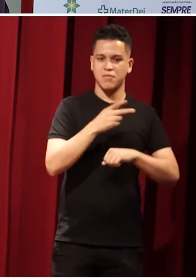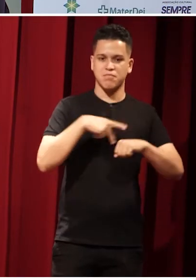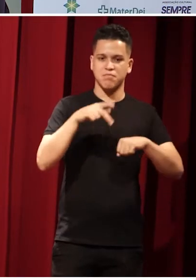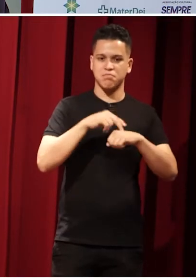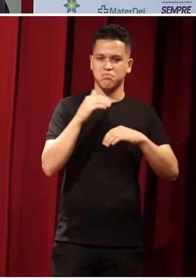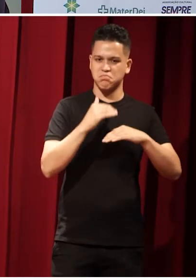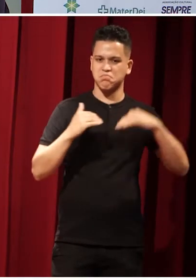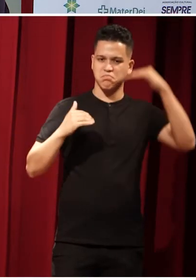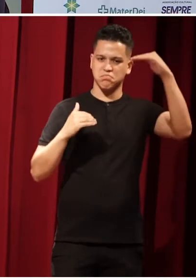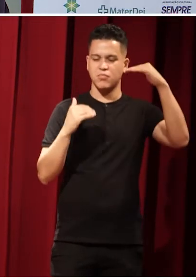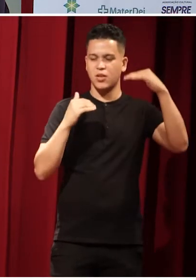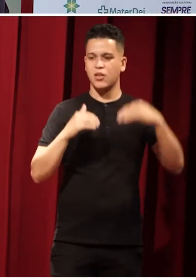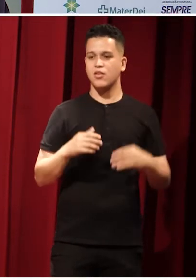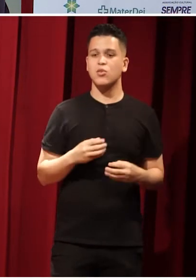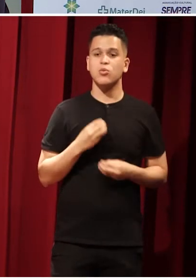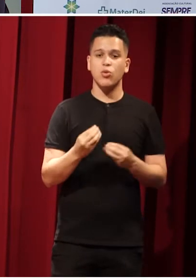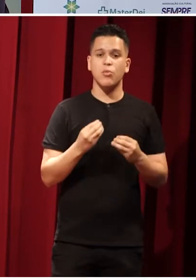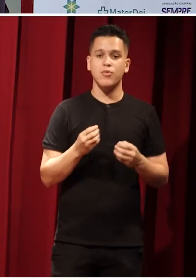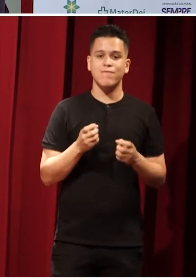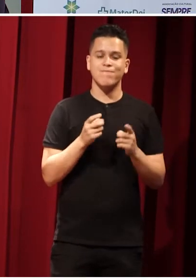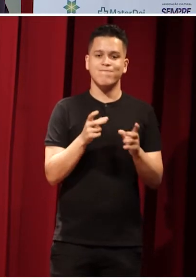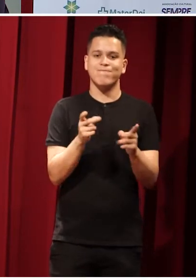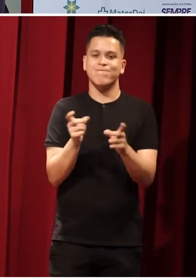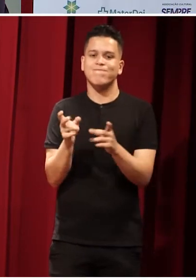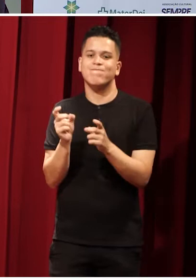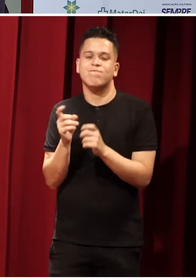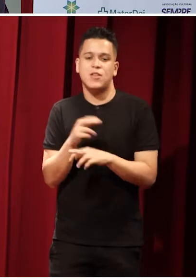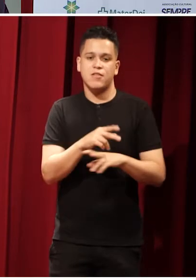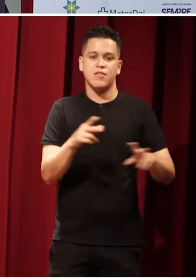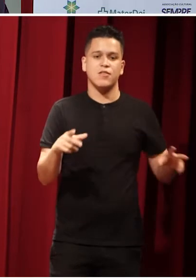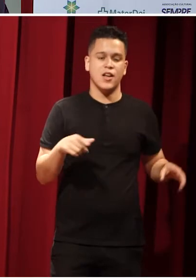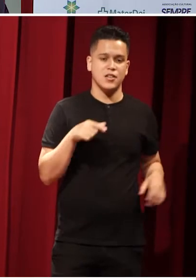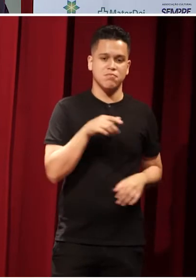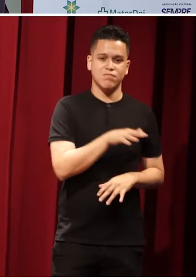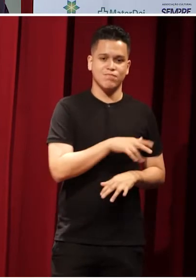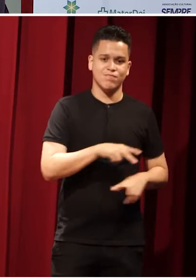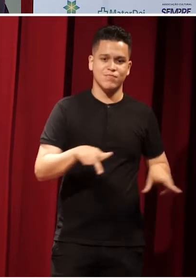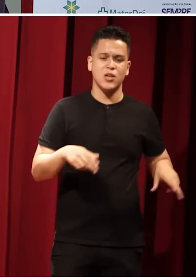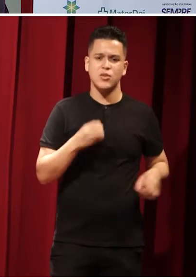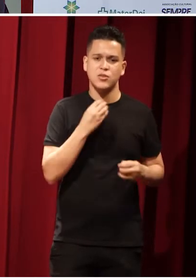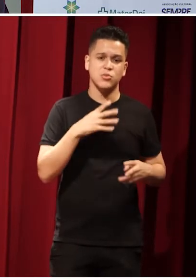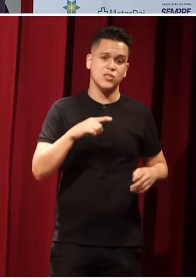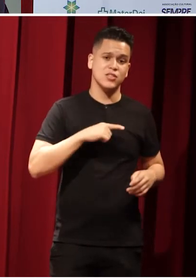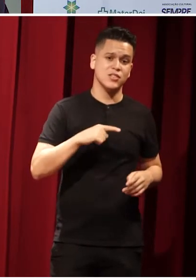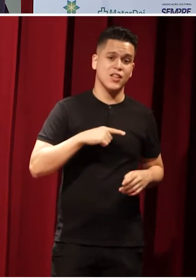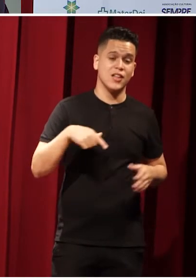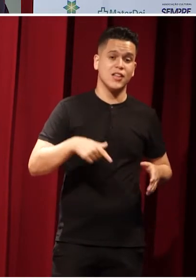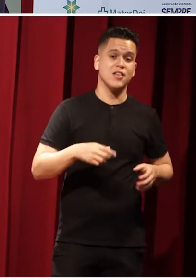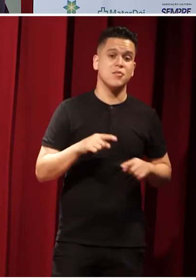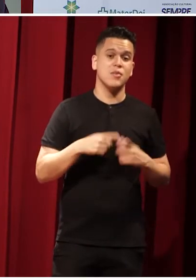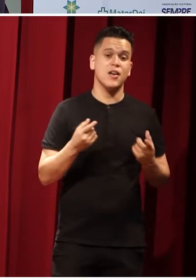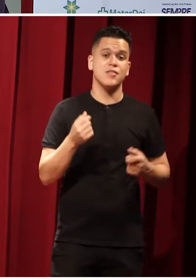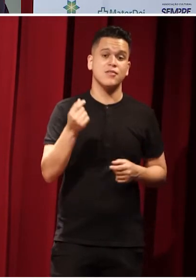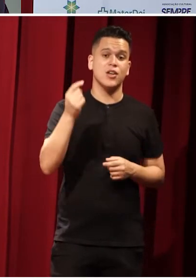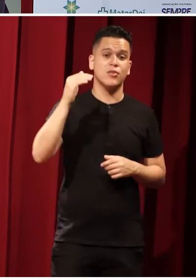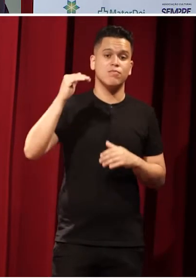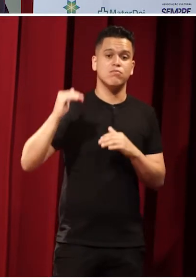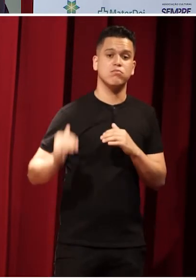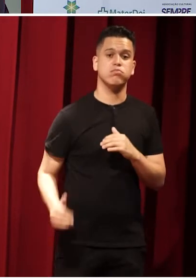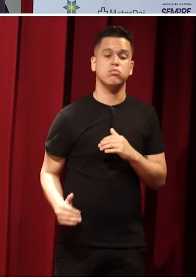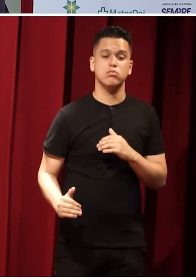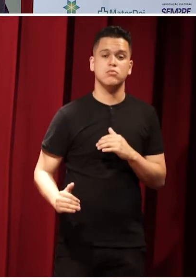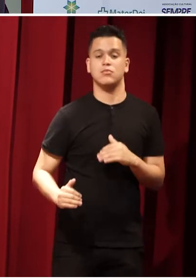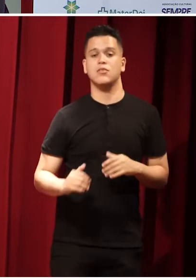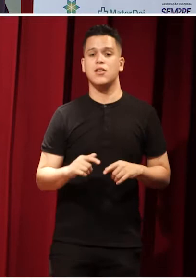matérias-primas agrícolas e minerais e energia a preços baratos. Isso talvez fosse verdade em